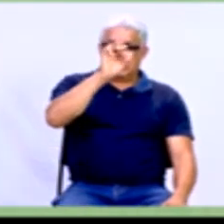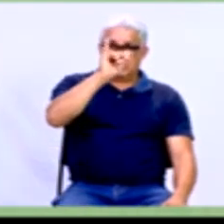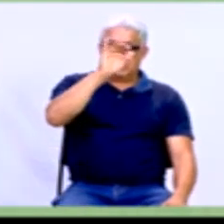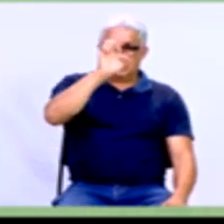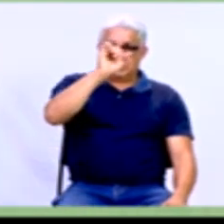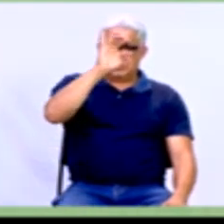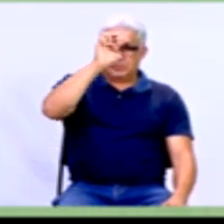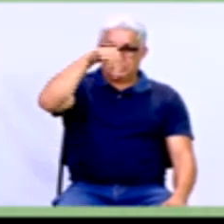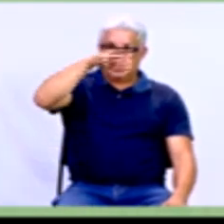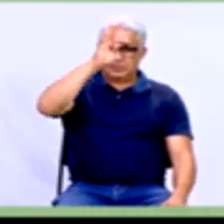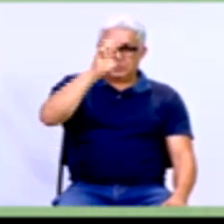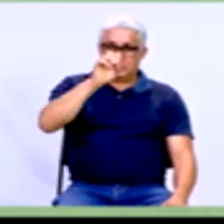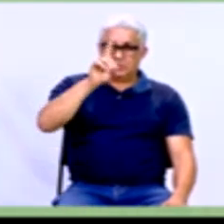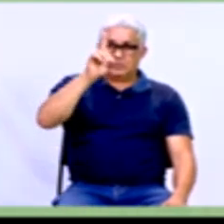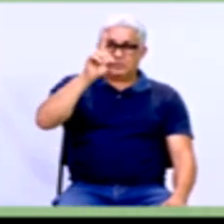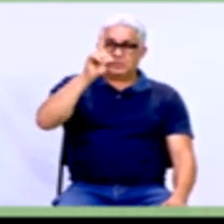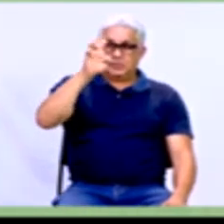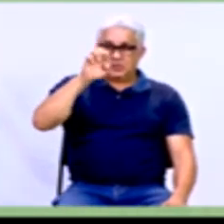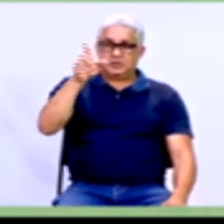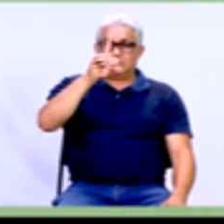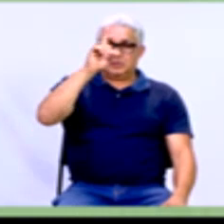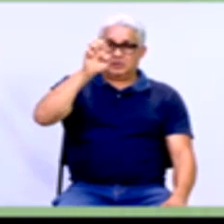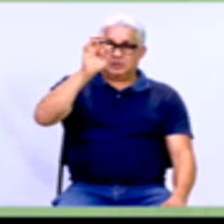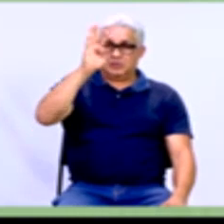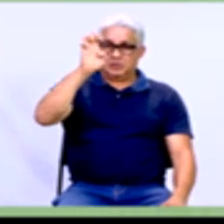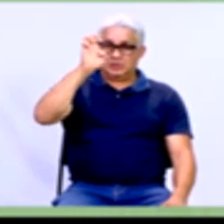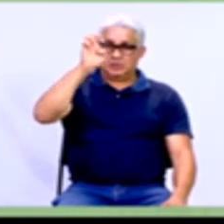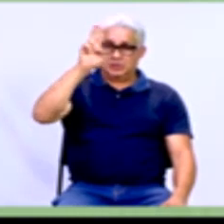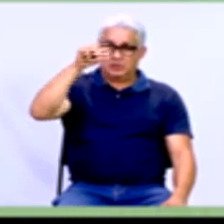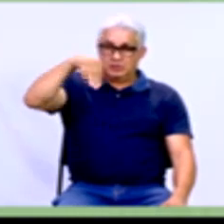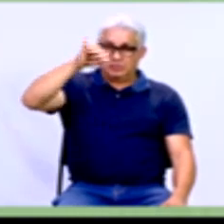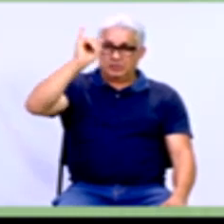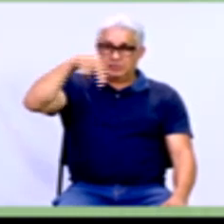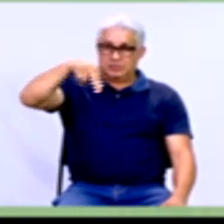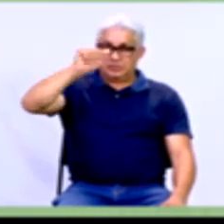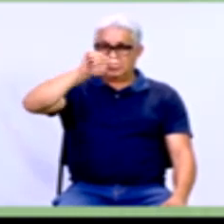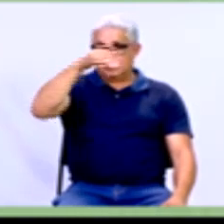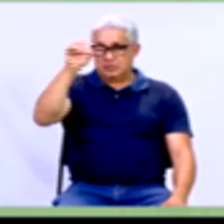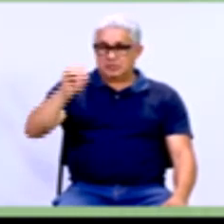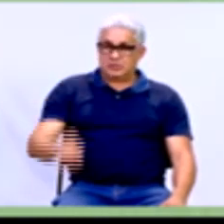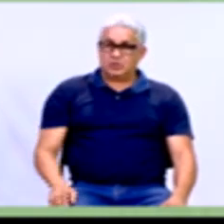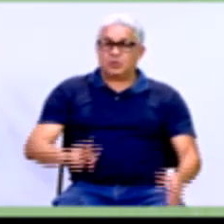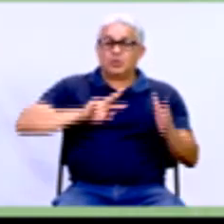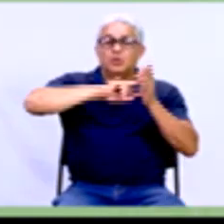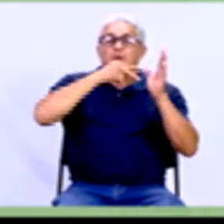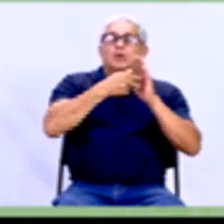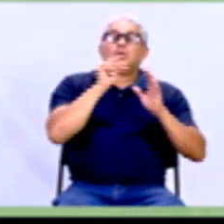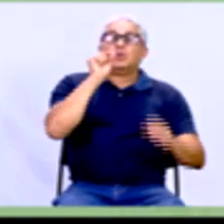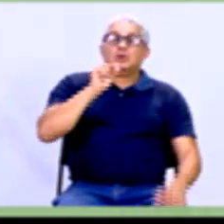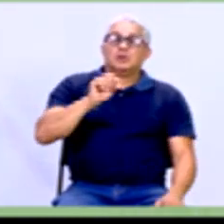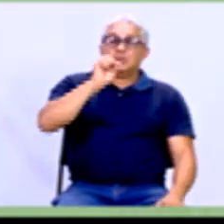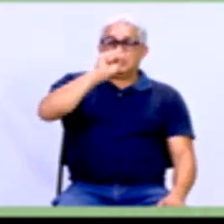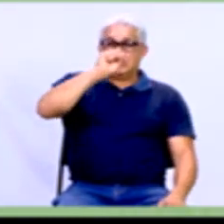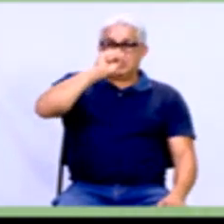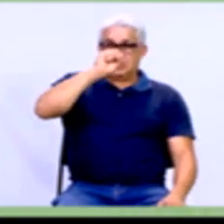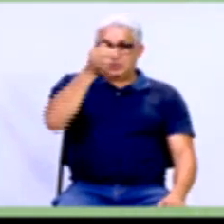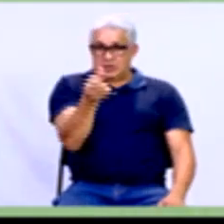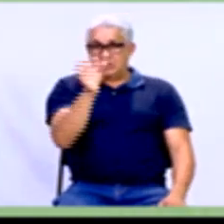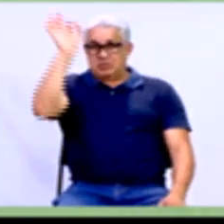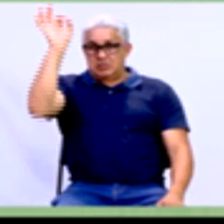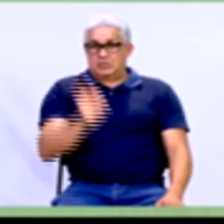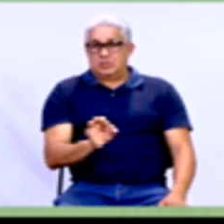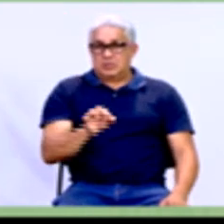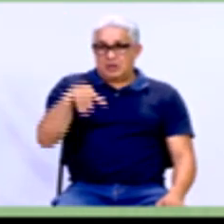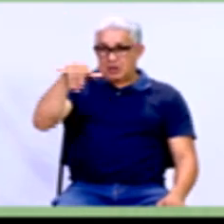0,93 ao quadrado, que é igual a 0,86. Isso significa o quê? Que 86% da variação de